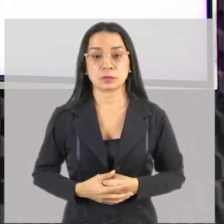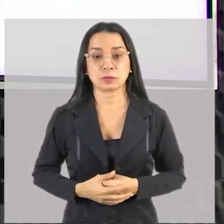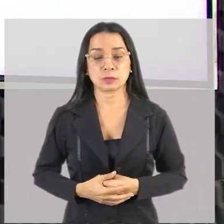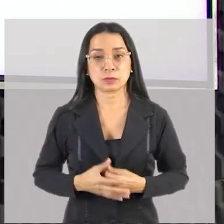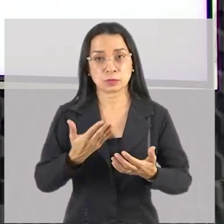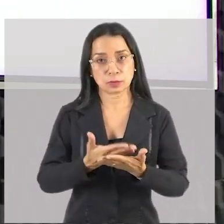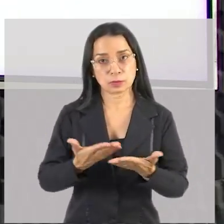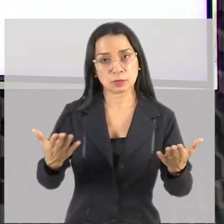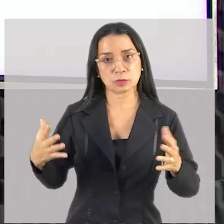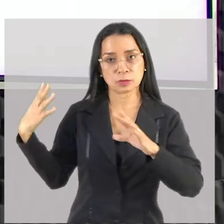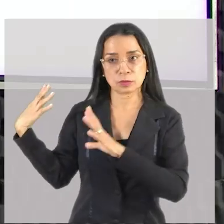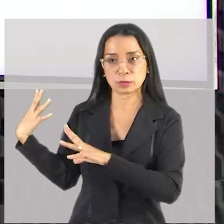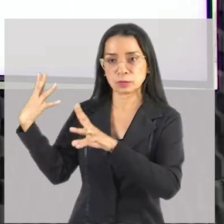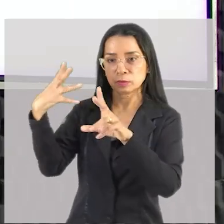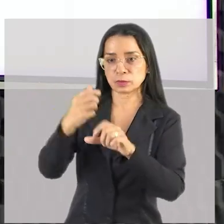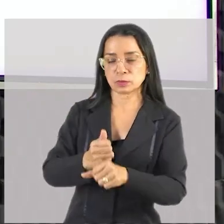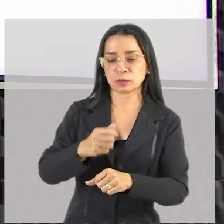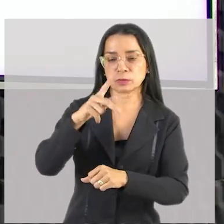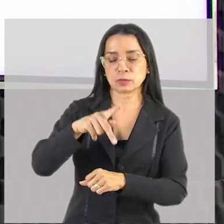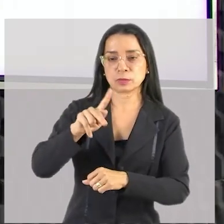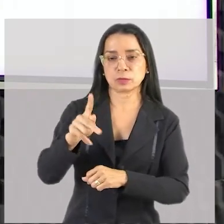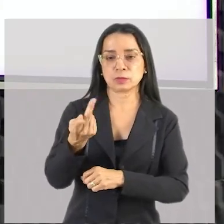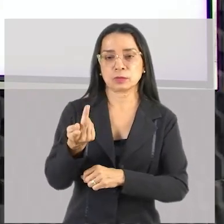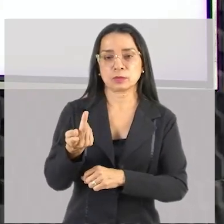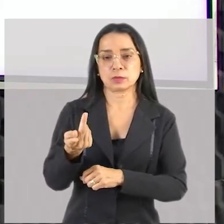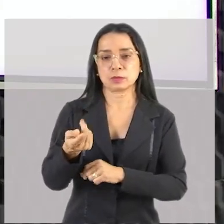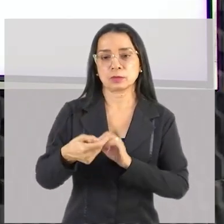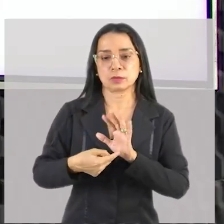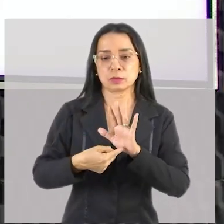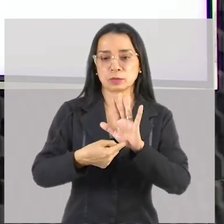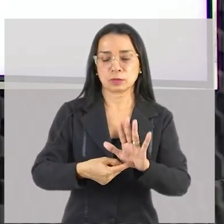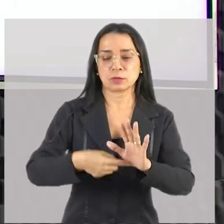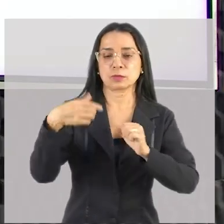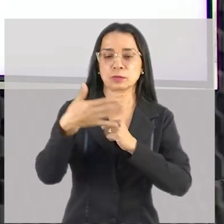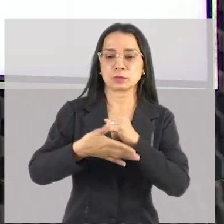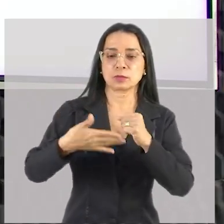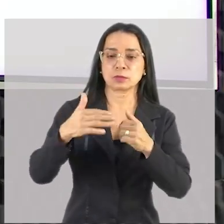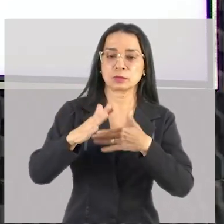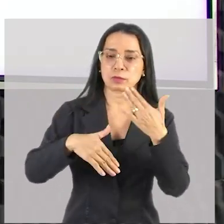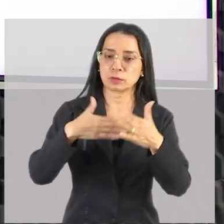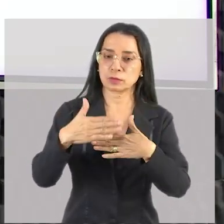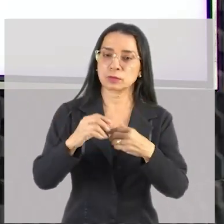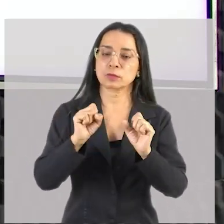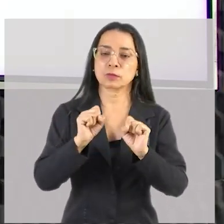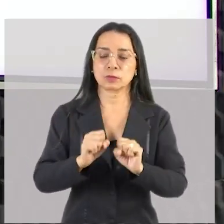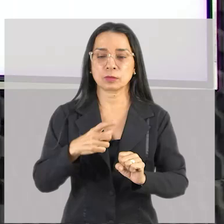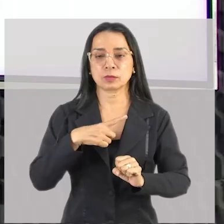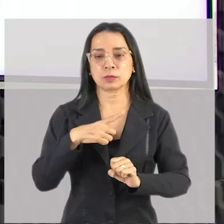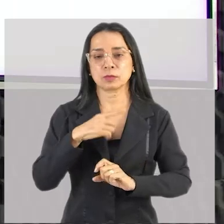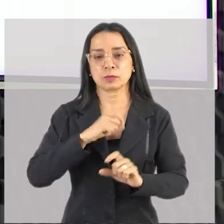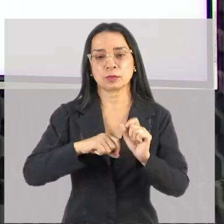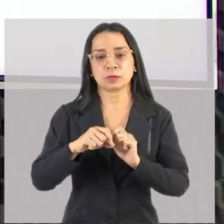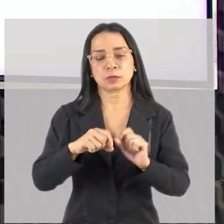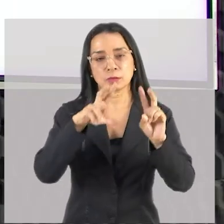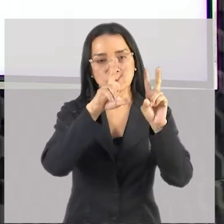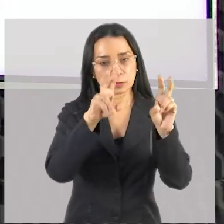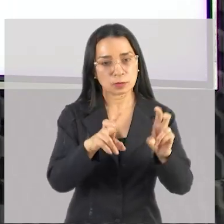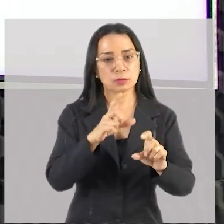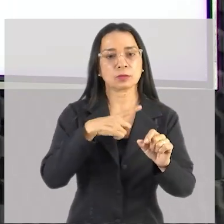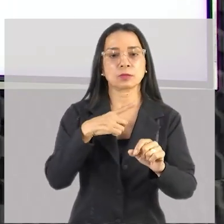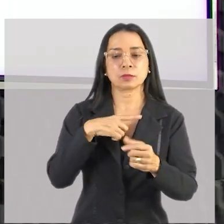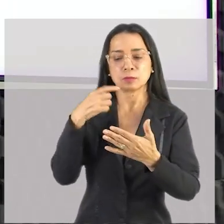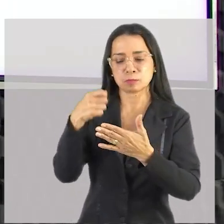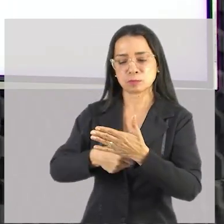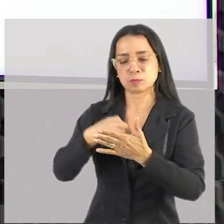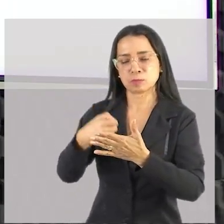de pH, ela vai te dar base para você desenvolver o que possa aparecer para você, tá bom? É um assunto que é